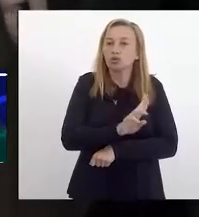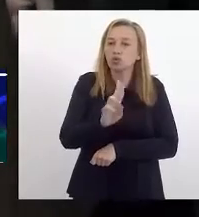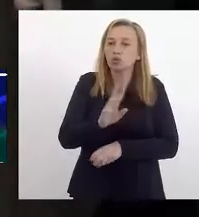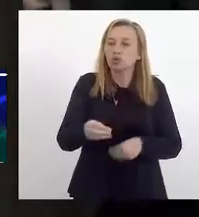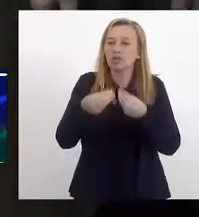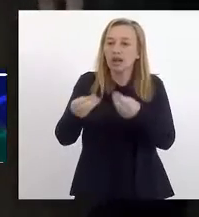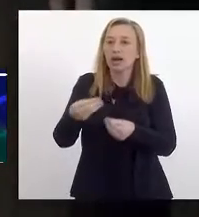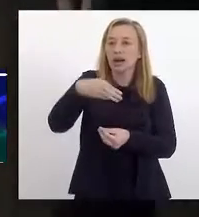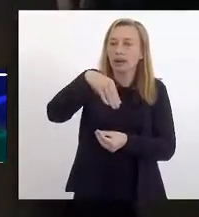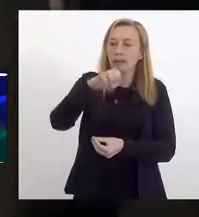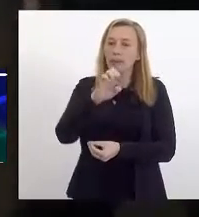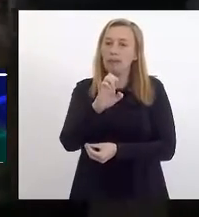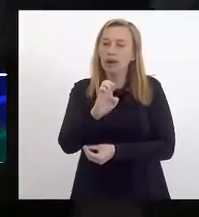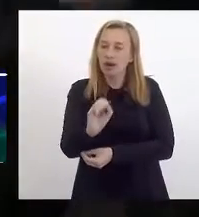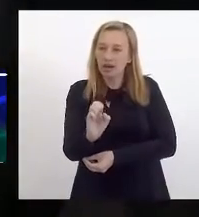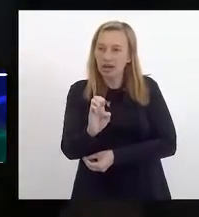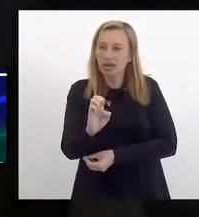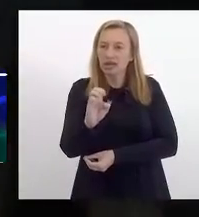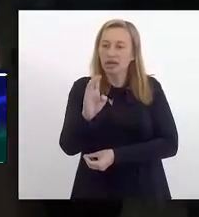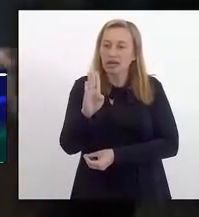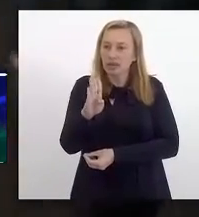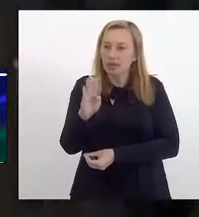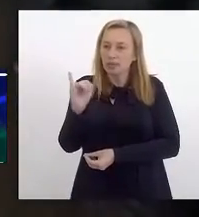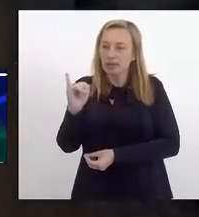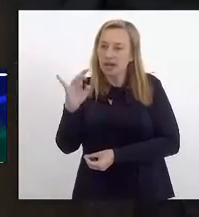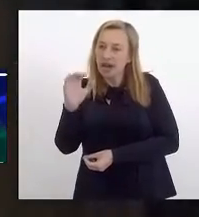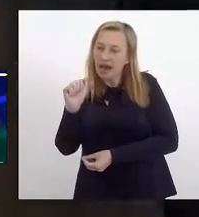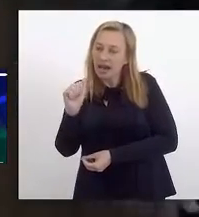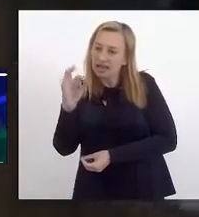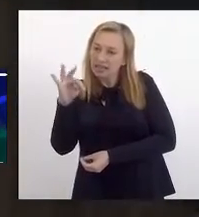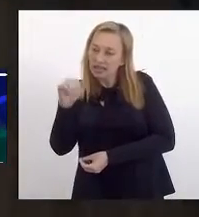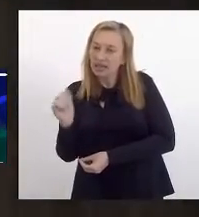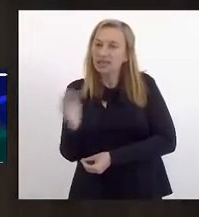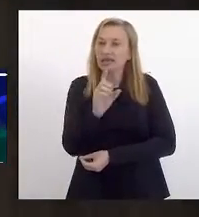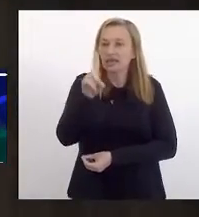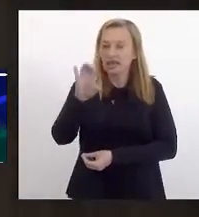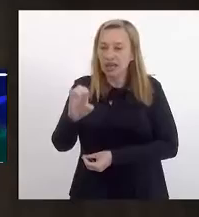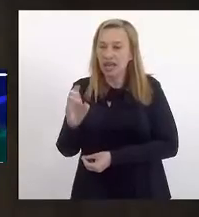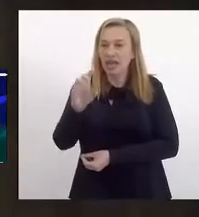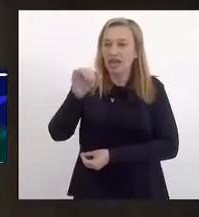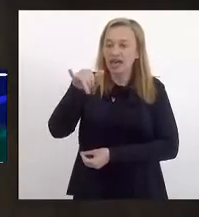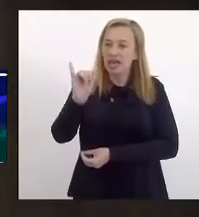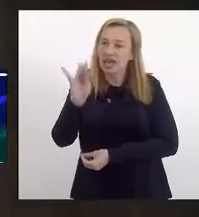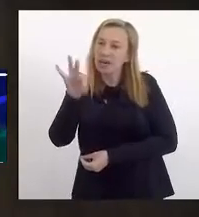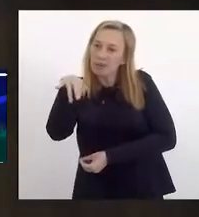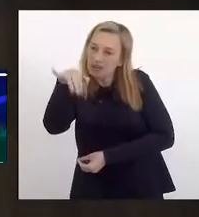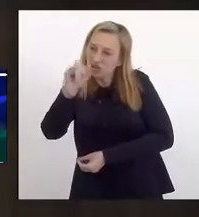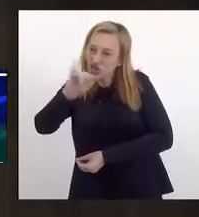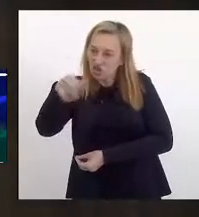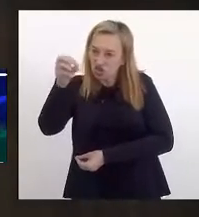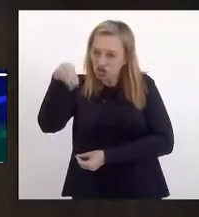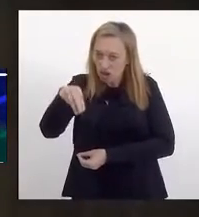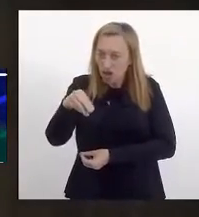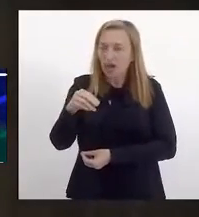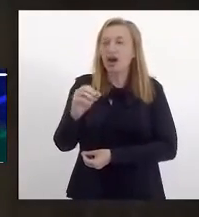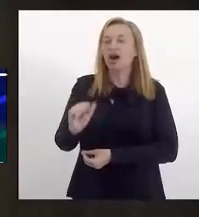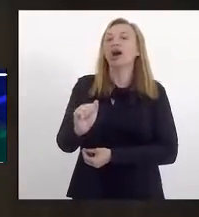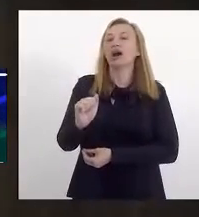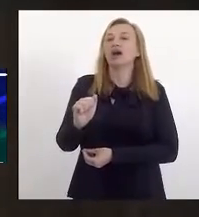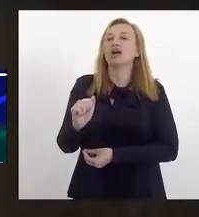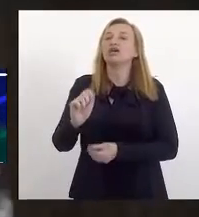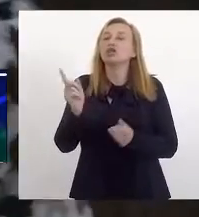de Iemanjá, que hoje é uma ancestral e enfim, levando em consideração